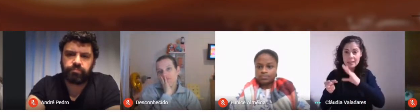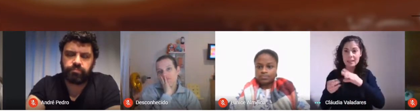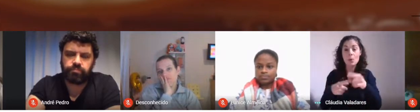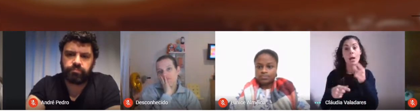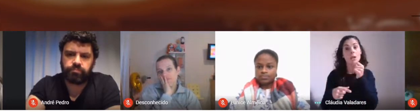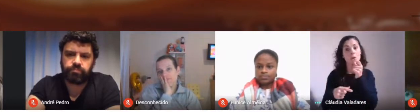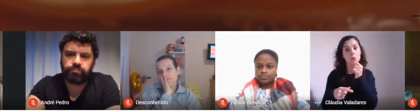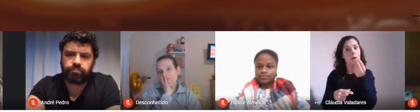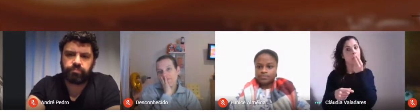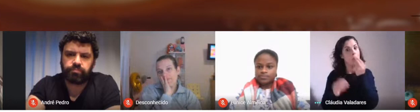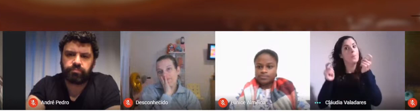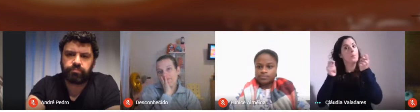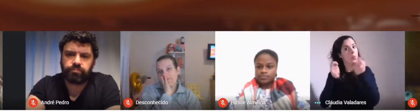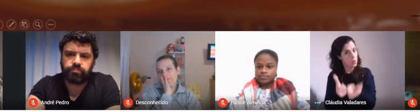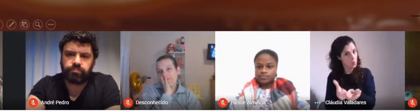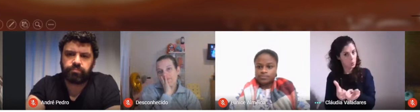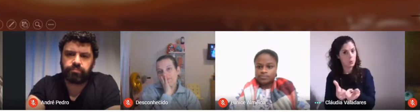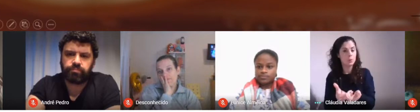açúcares,